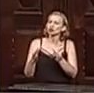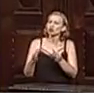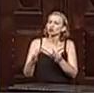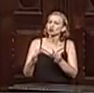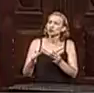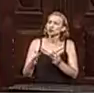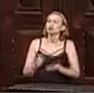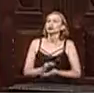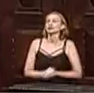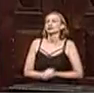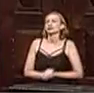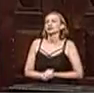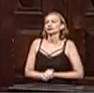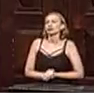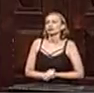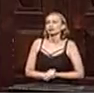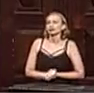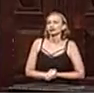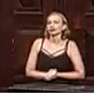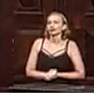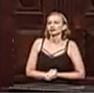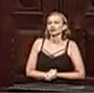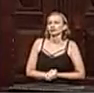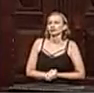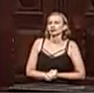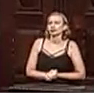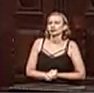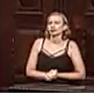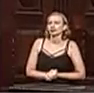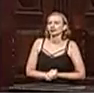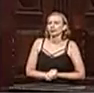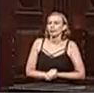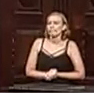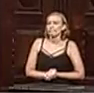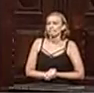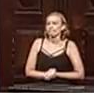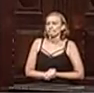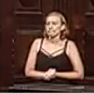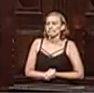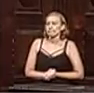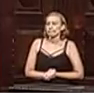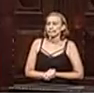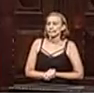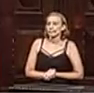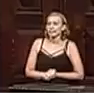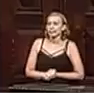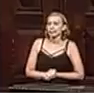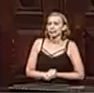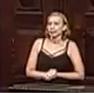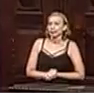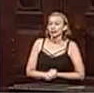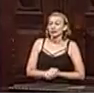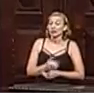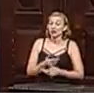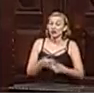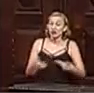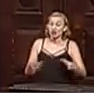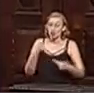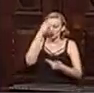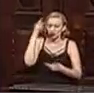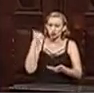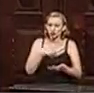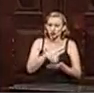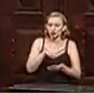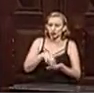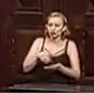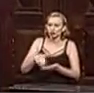turno único não representará em seguida, ato contínuo, a demissão em massa de